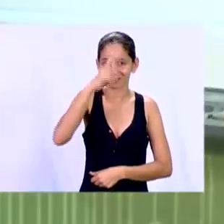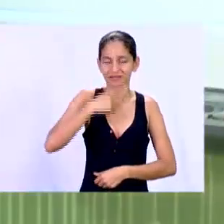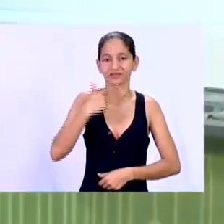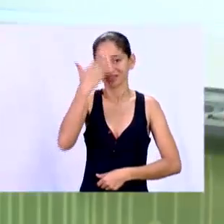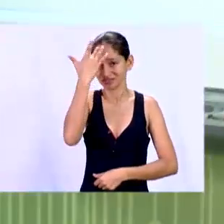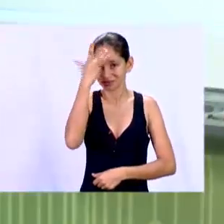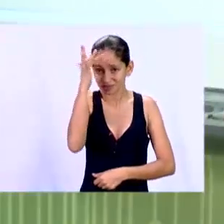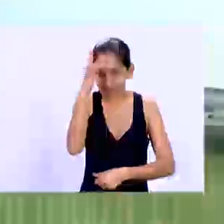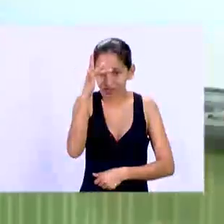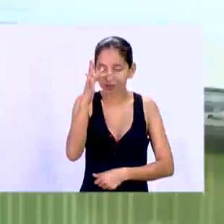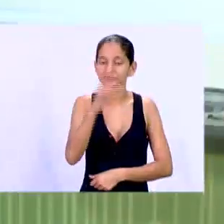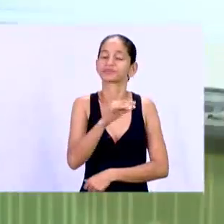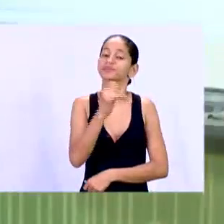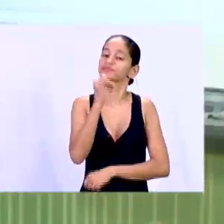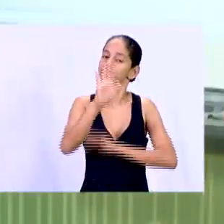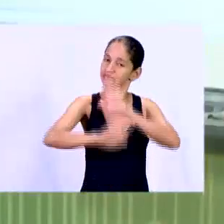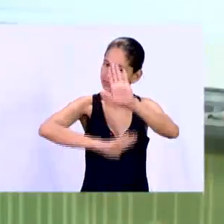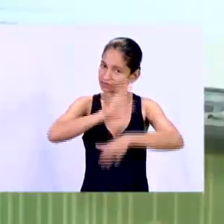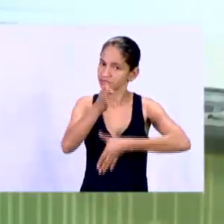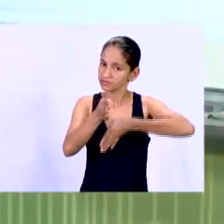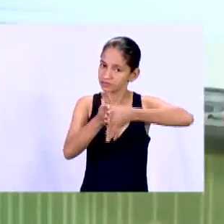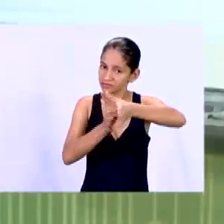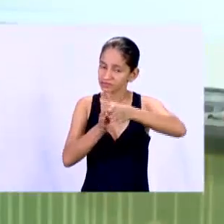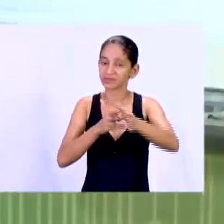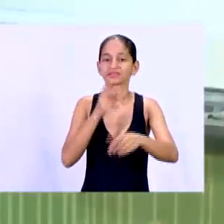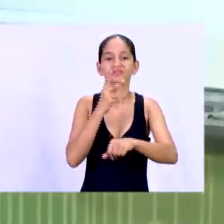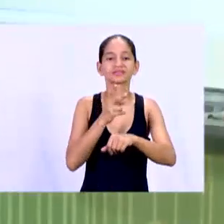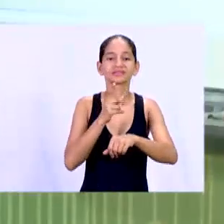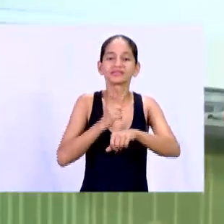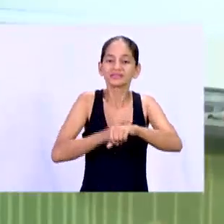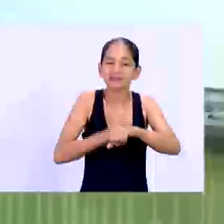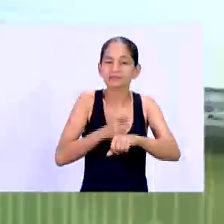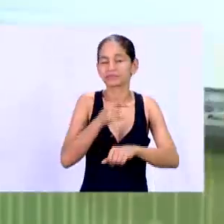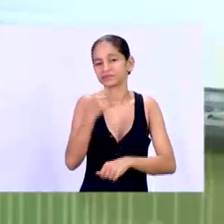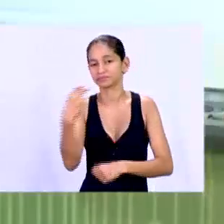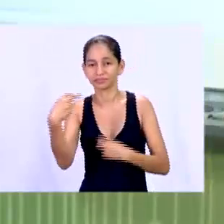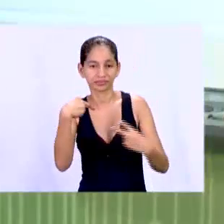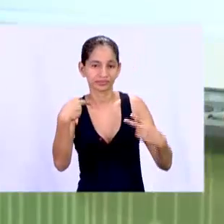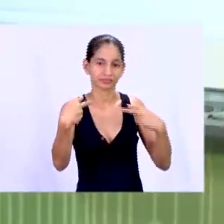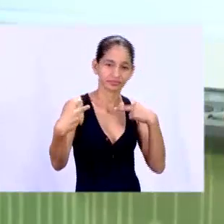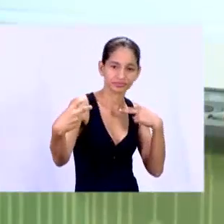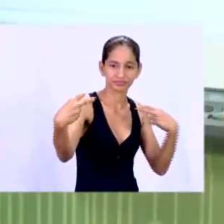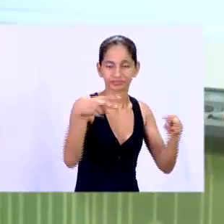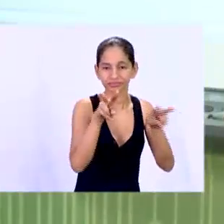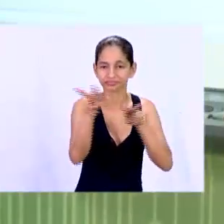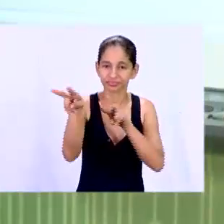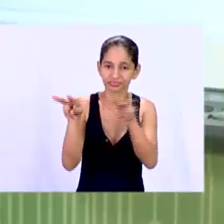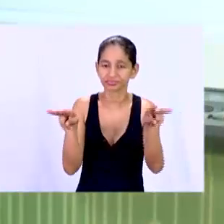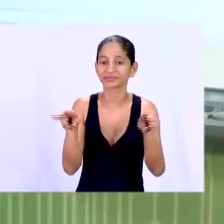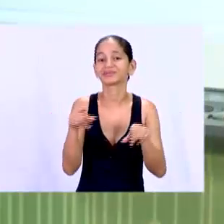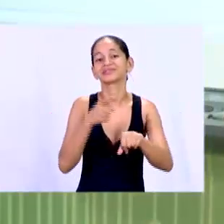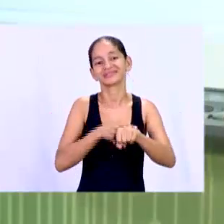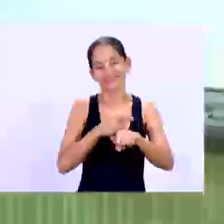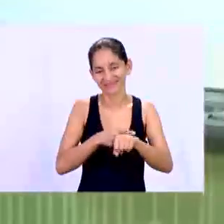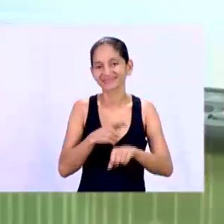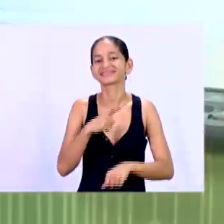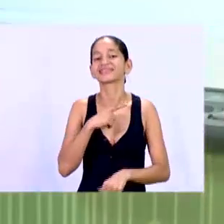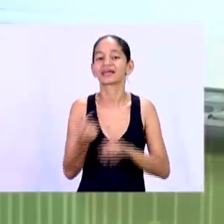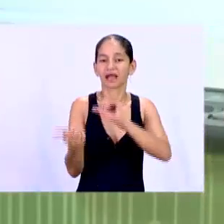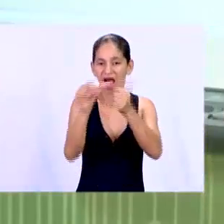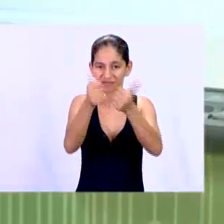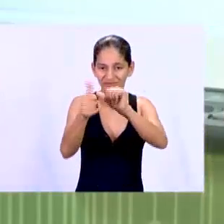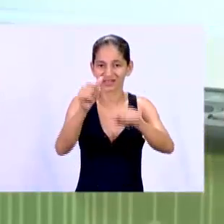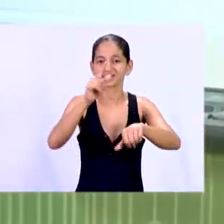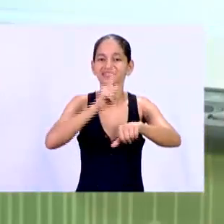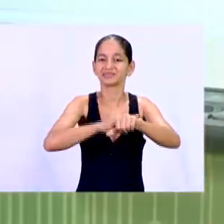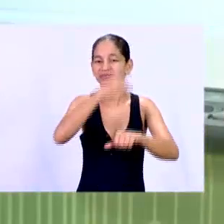moral, não esqueça que você está sendo monitorado, você está sendo visto, você está sendo